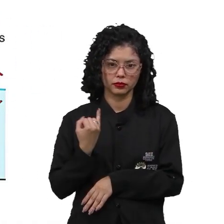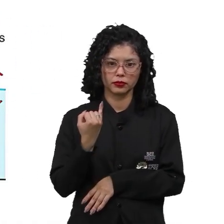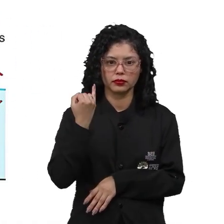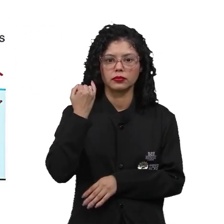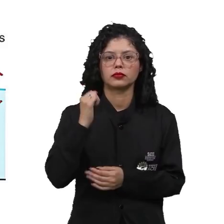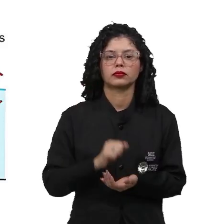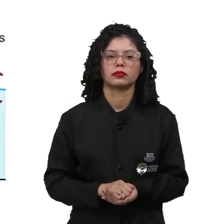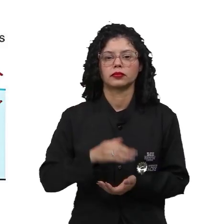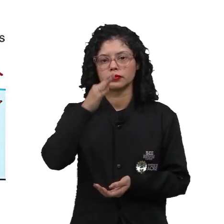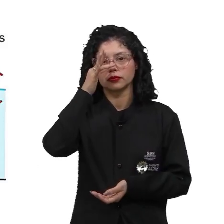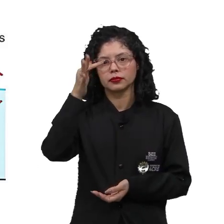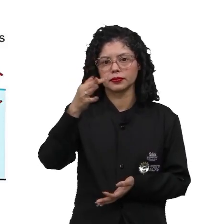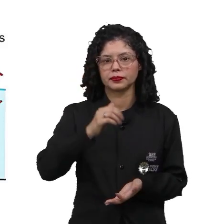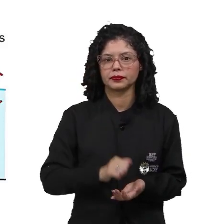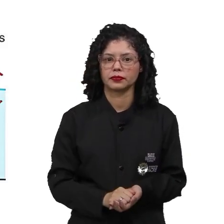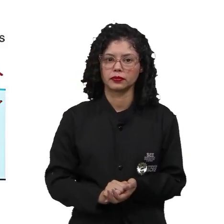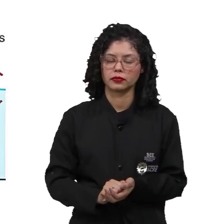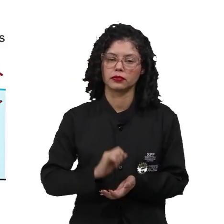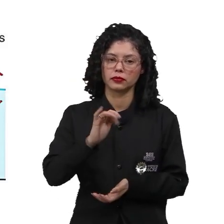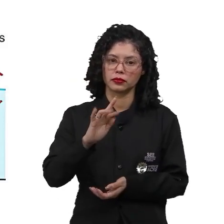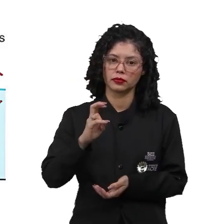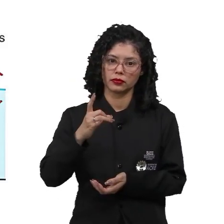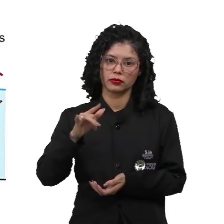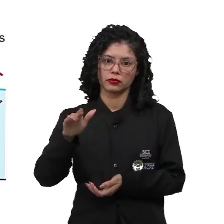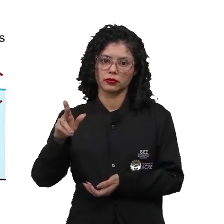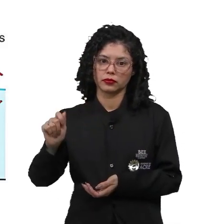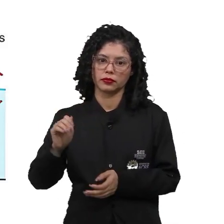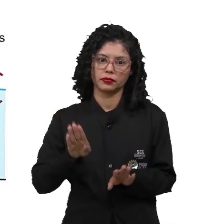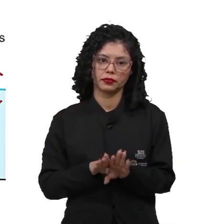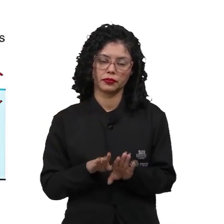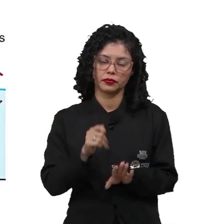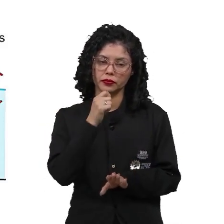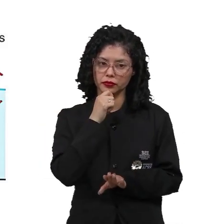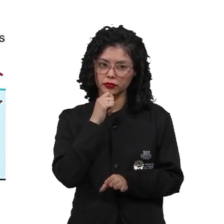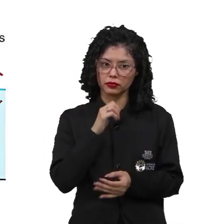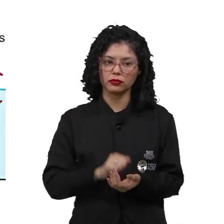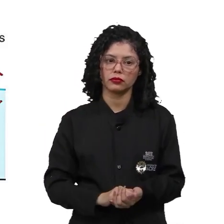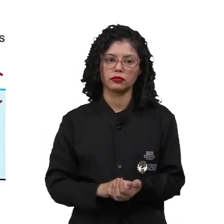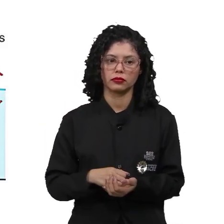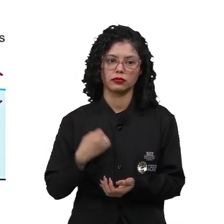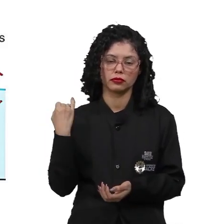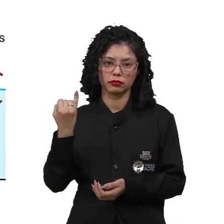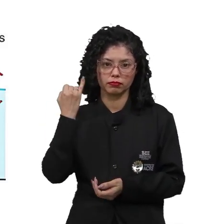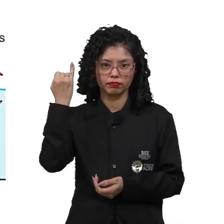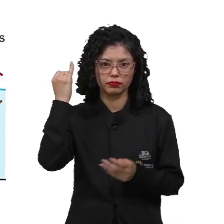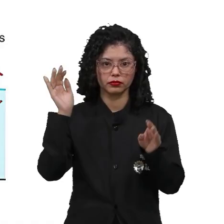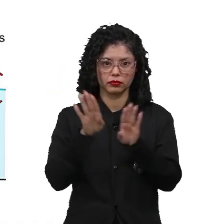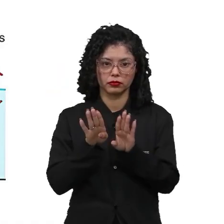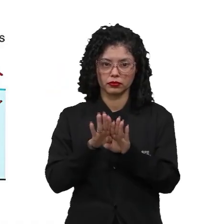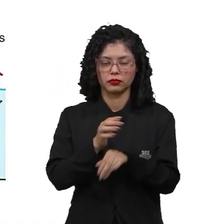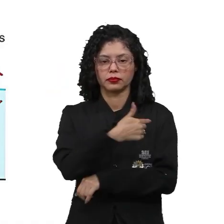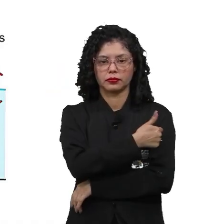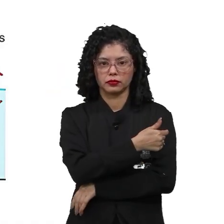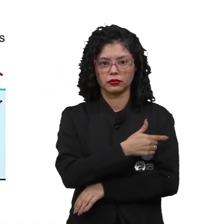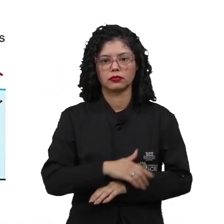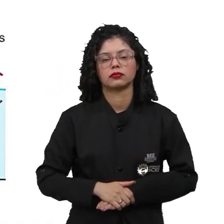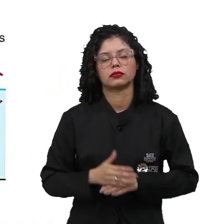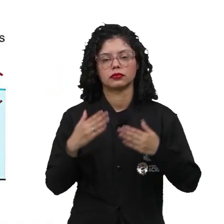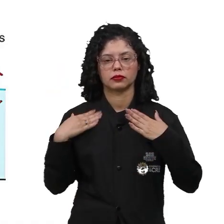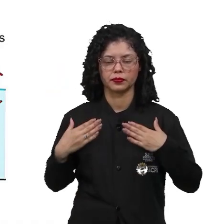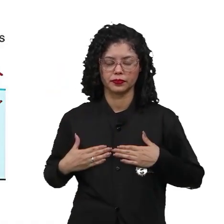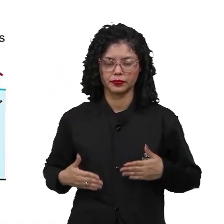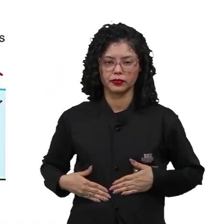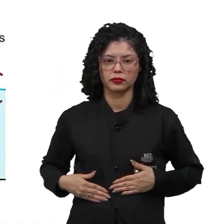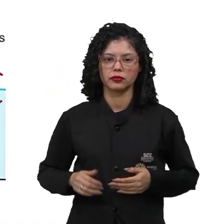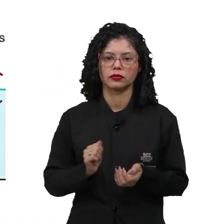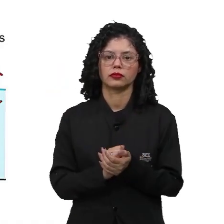importantes ali para futuras infecções. E é mais ou menos assim que vai funcionar a questão da vacina, né? O nosso corpo,